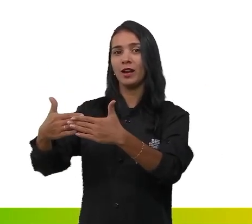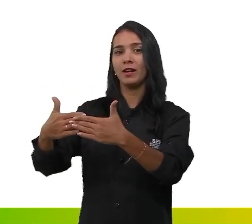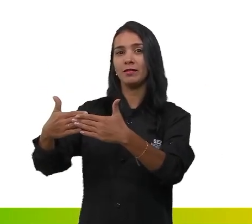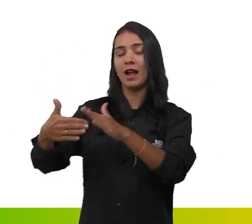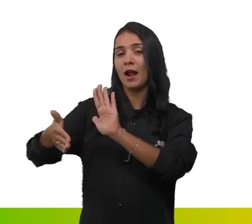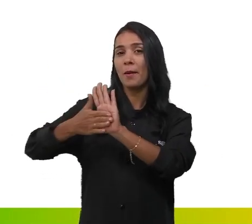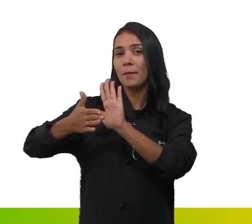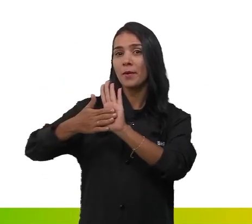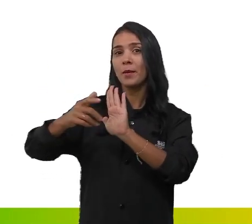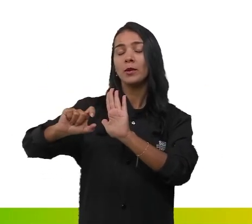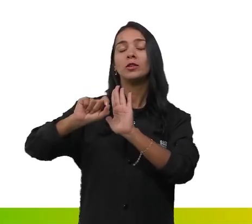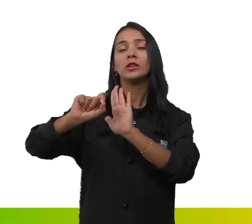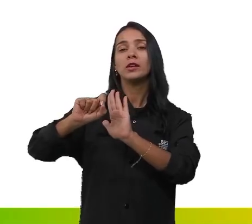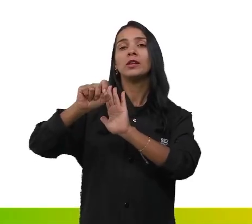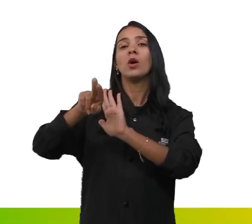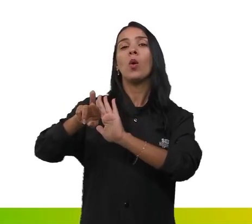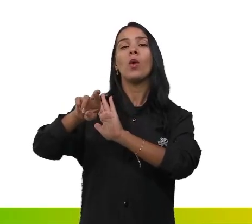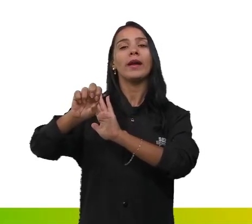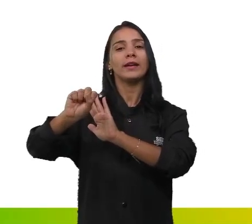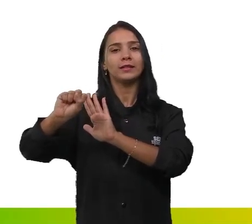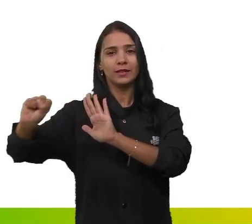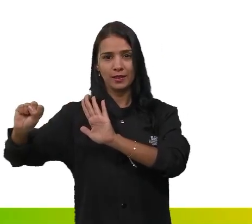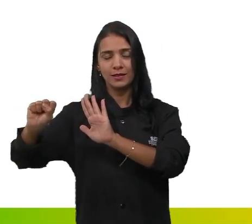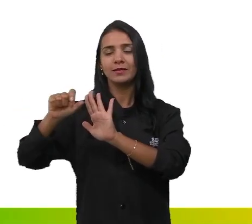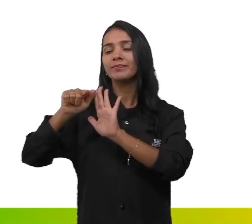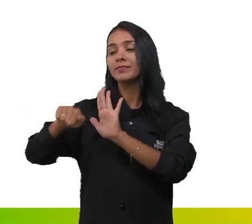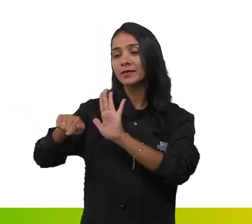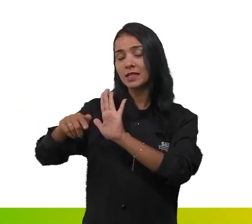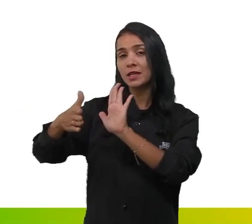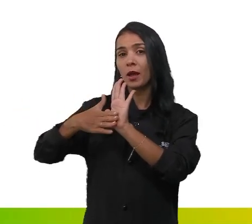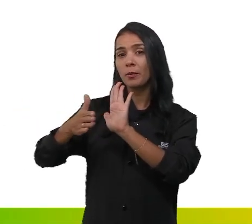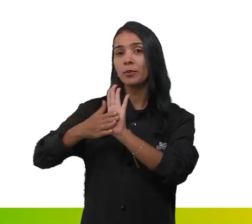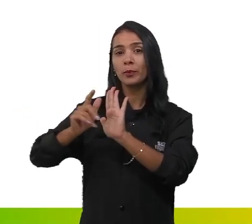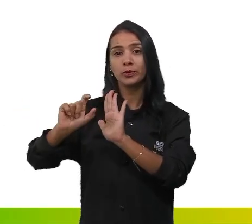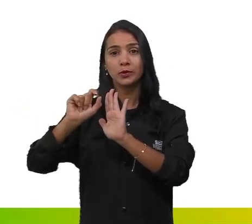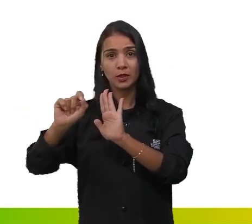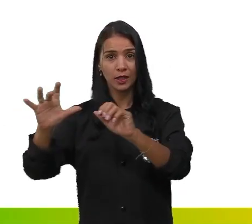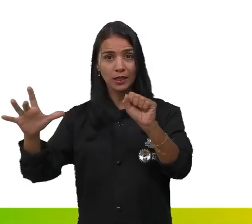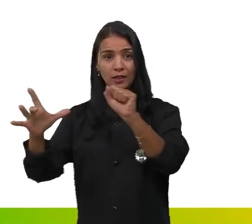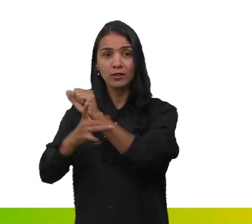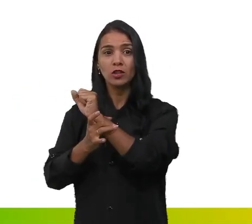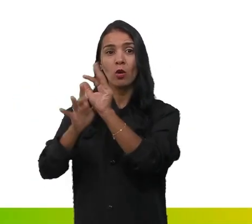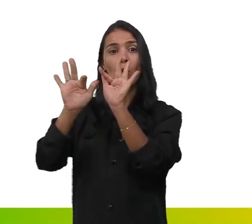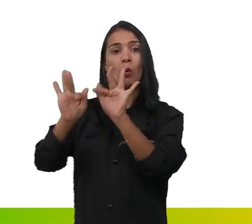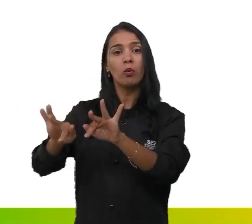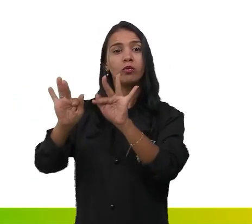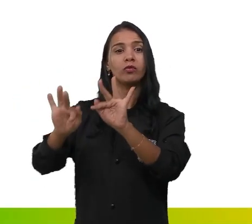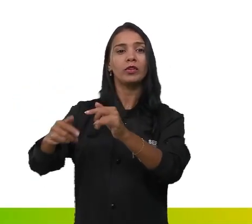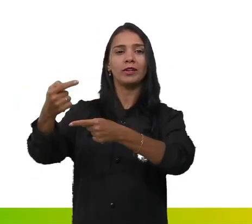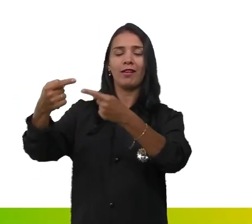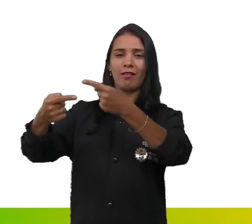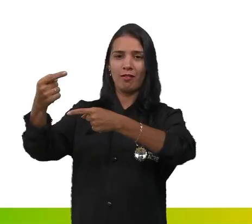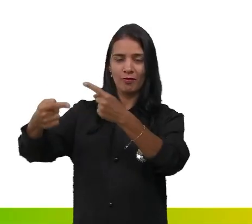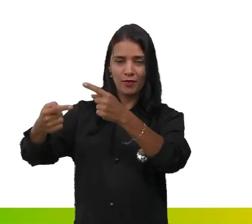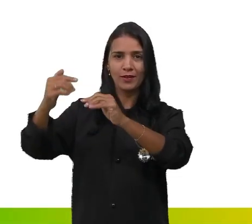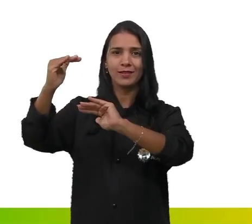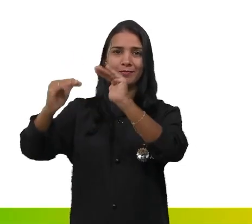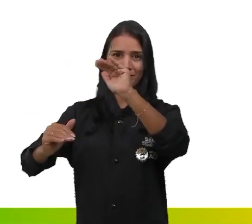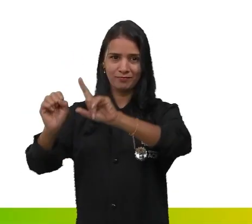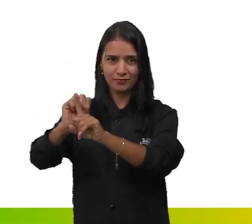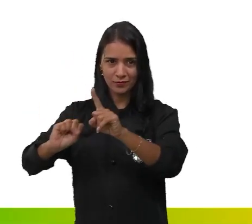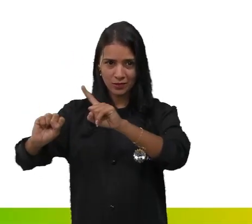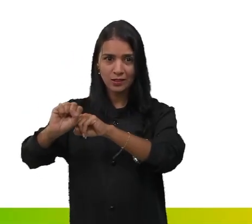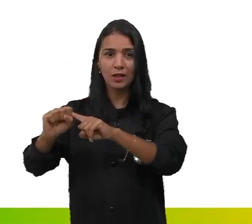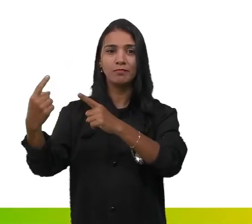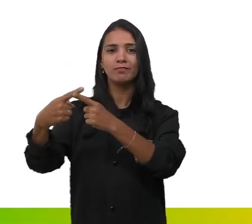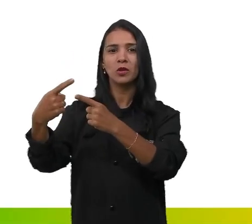pela União Soviética, também conhecida aí como URSS, que defendia o fim das divergências sociais